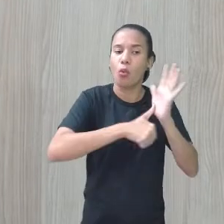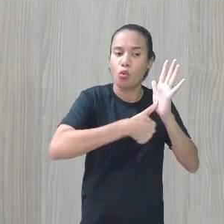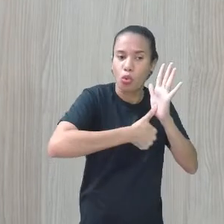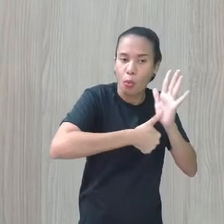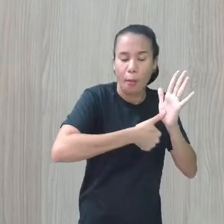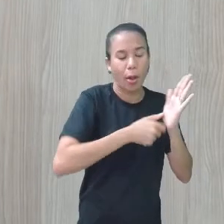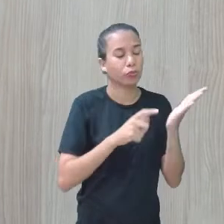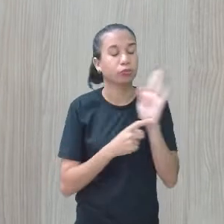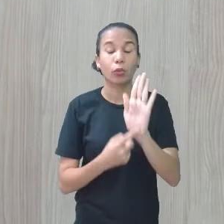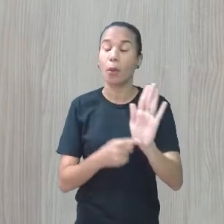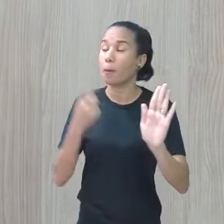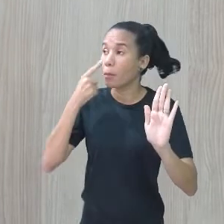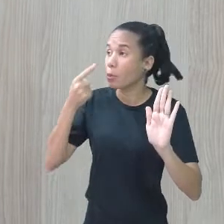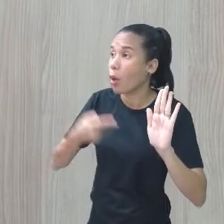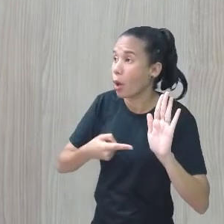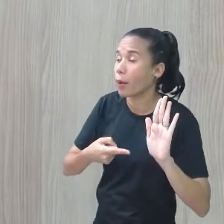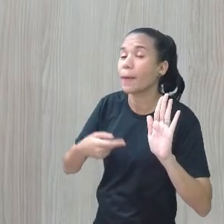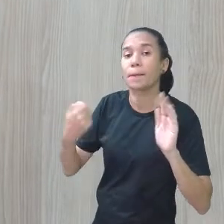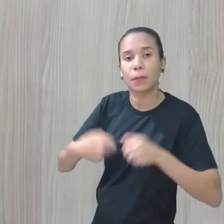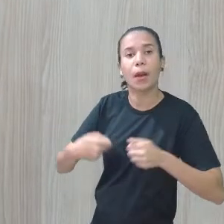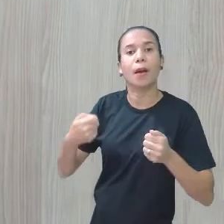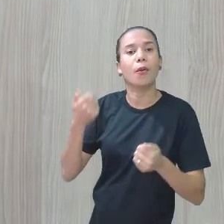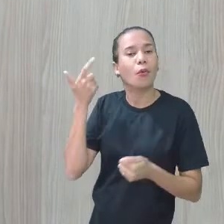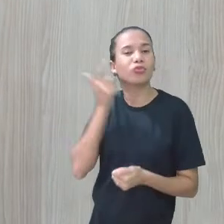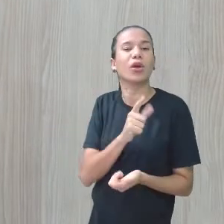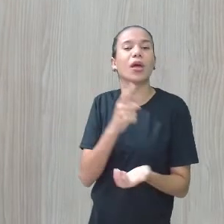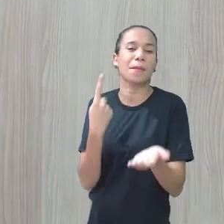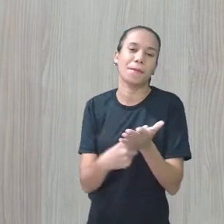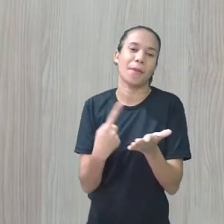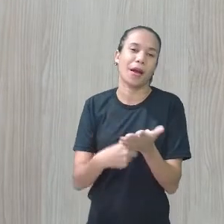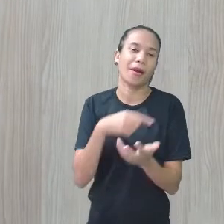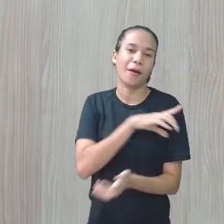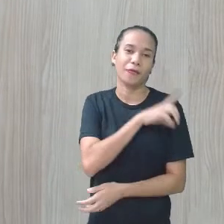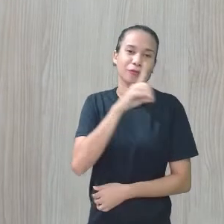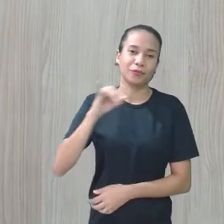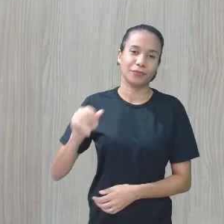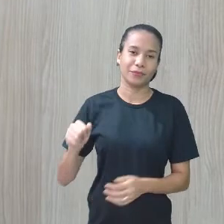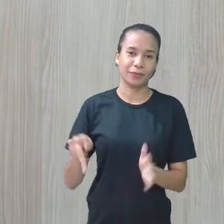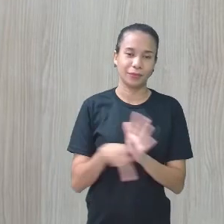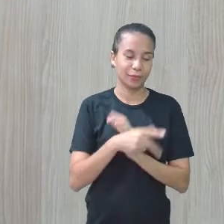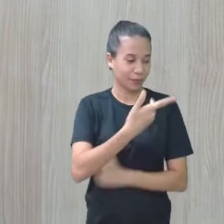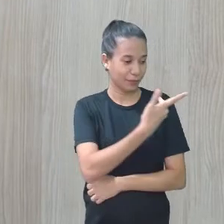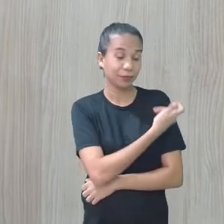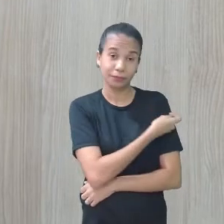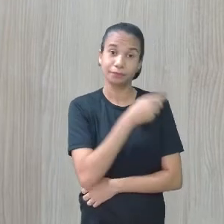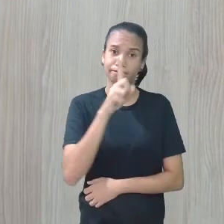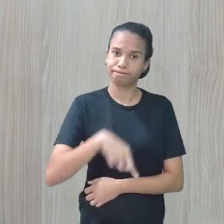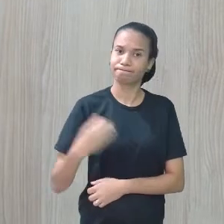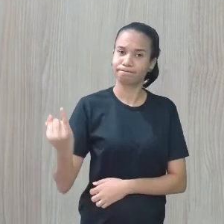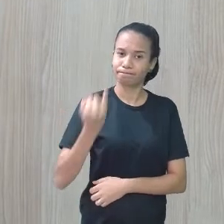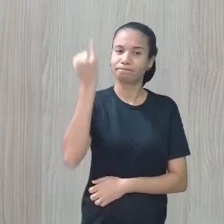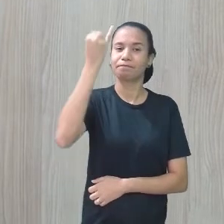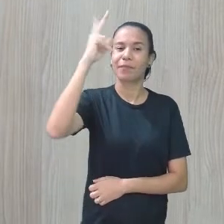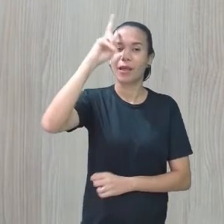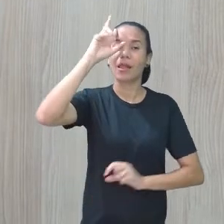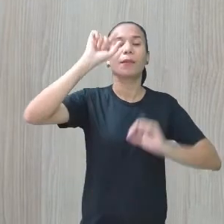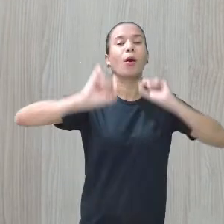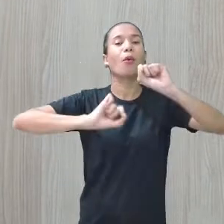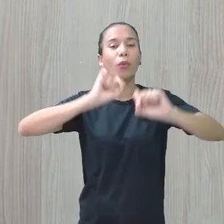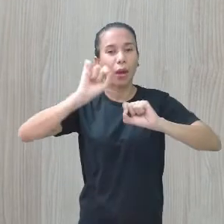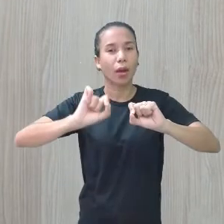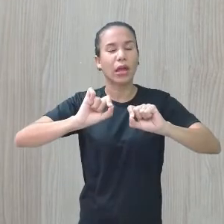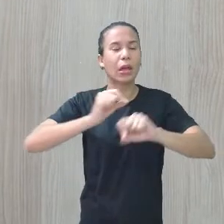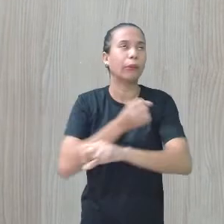foto, se identifica e aí vai marcar o dia de tomar a sua vacina. É importante lembrar